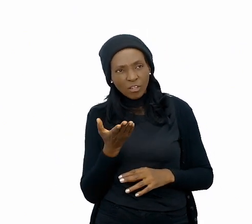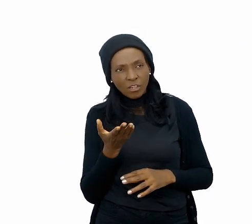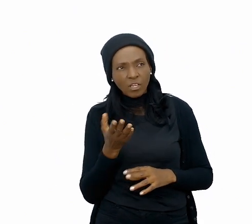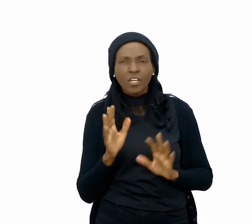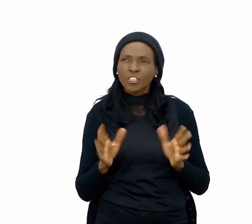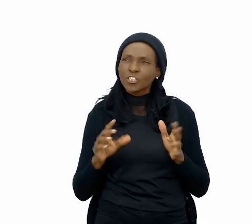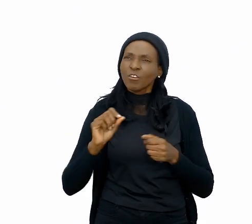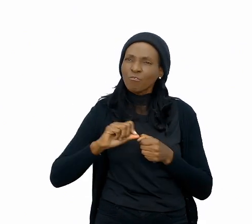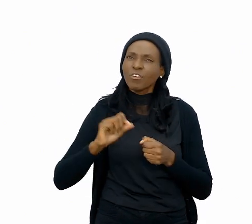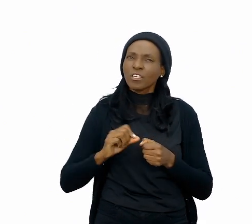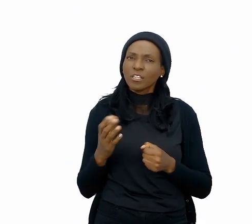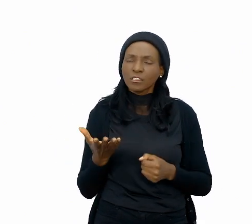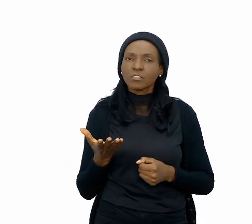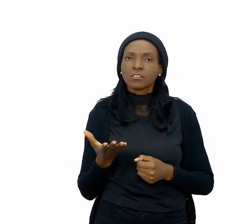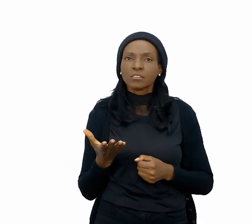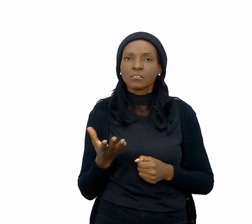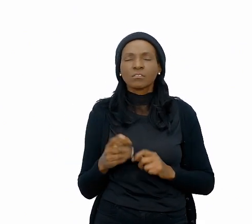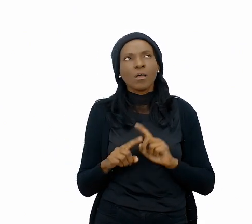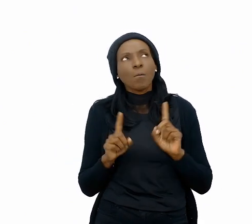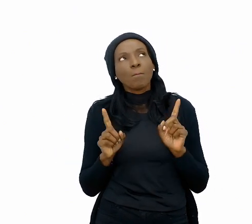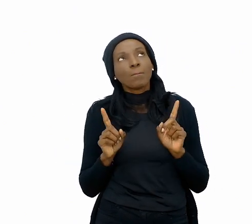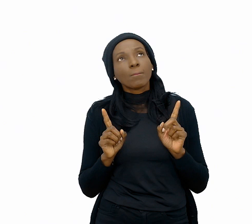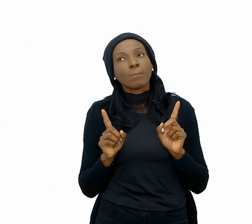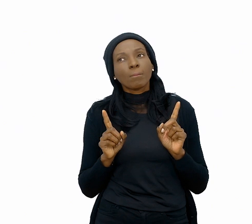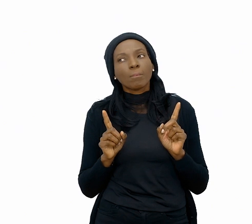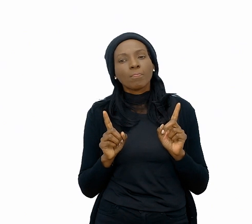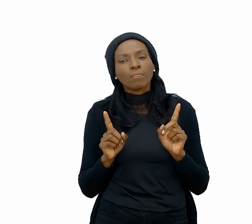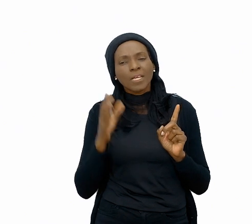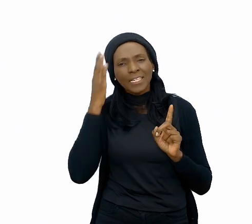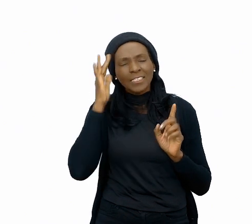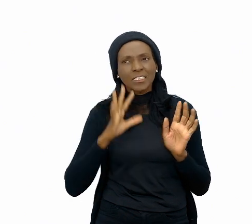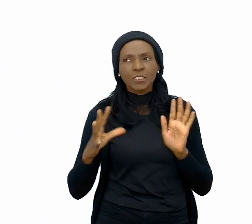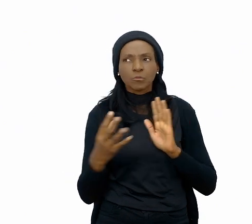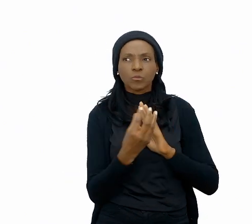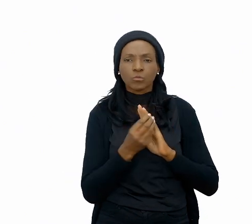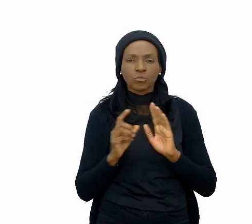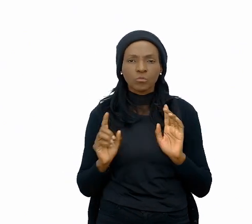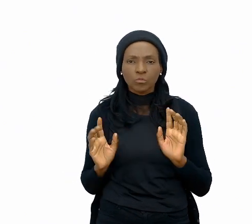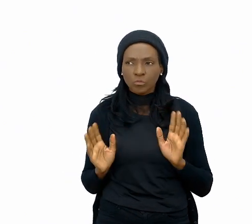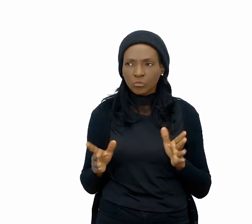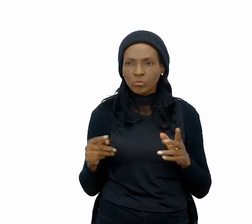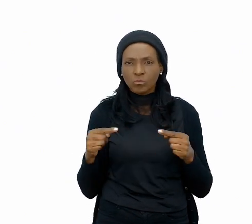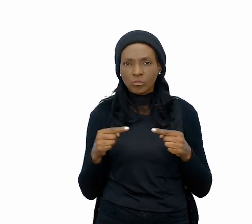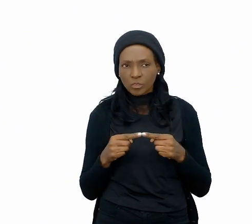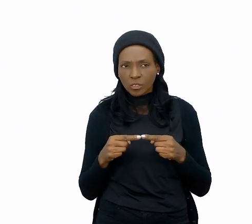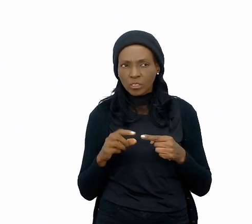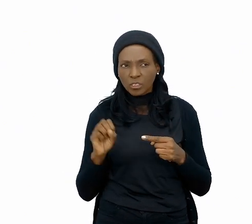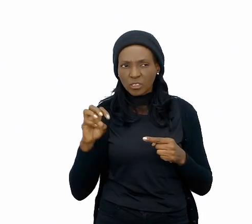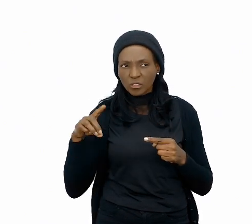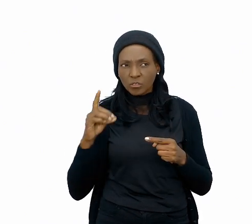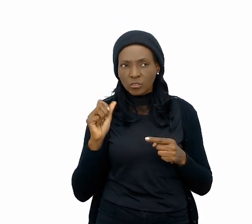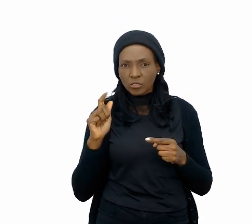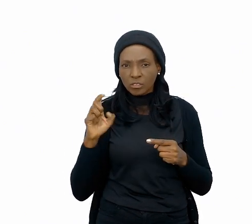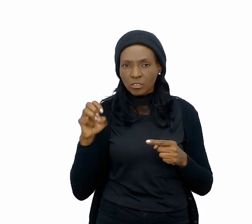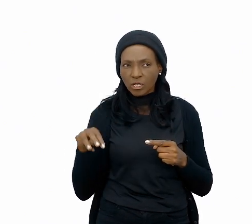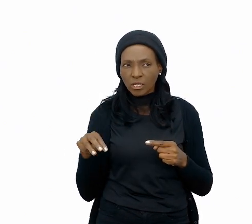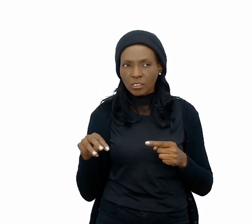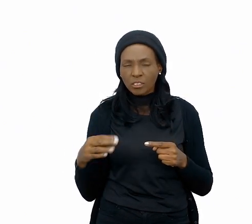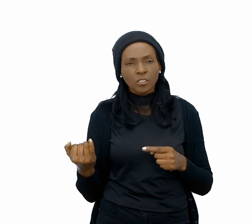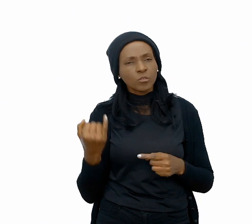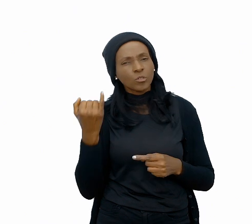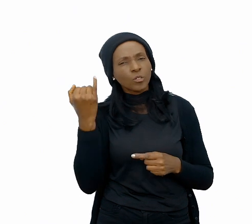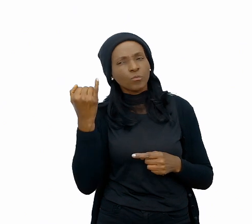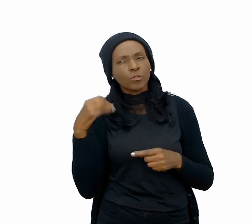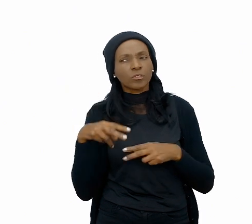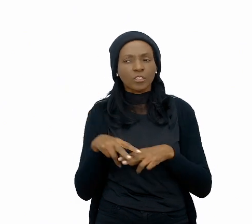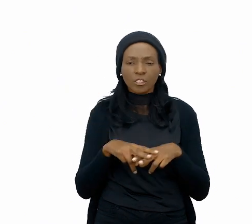a sondagem. Mas será que a gente já sabe tudo a respeito dela? Será que não é importante a gente